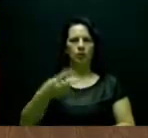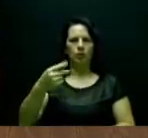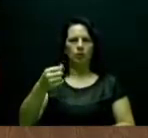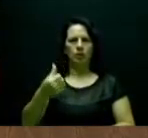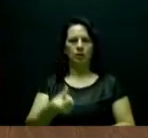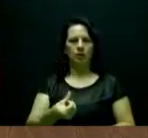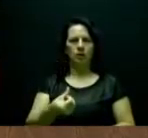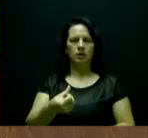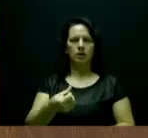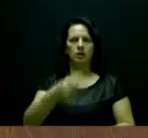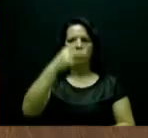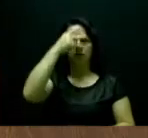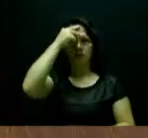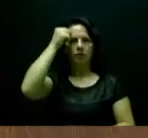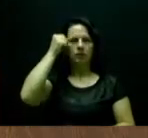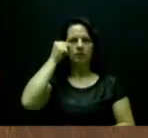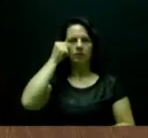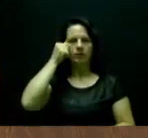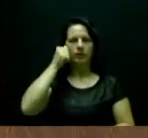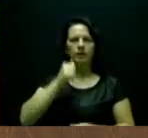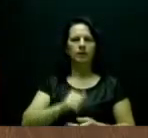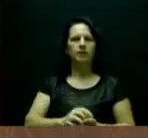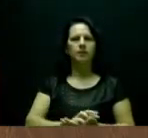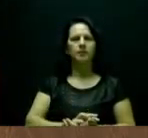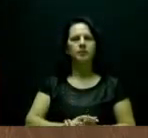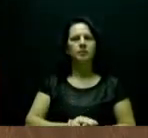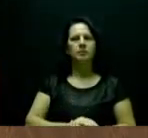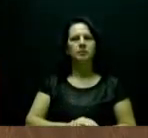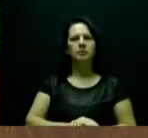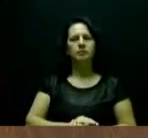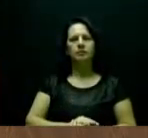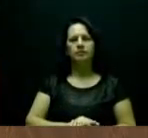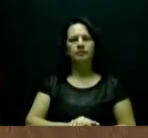14/2016, autoria prefeita municipal.